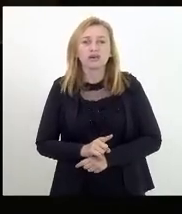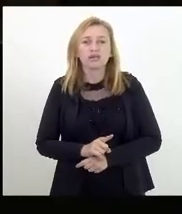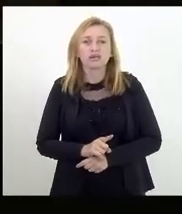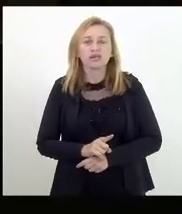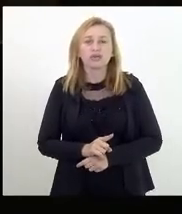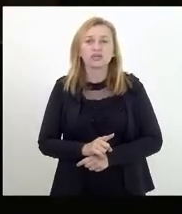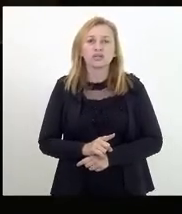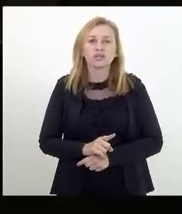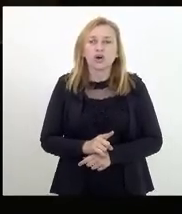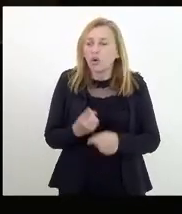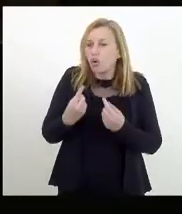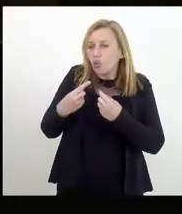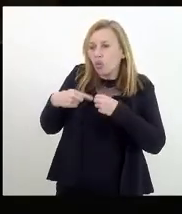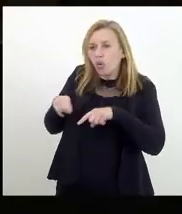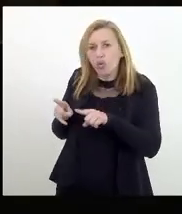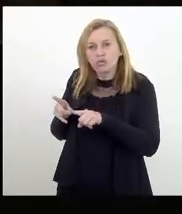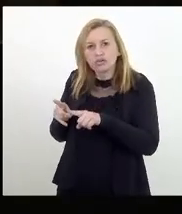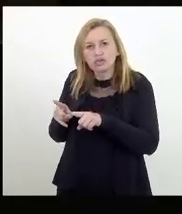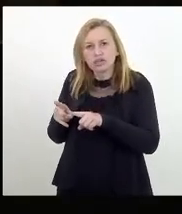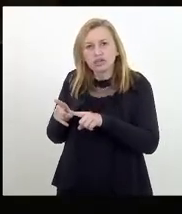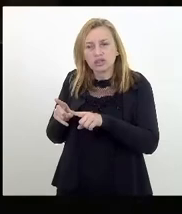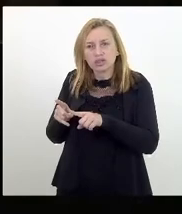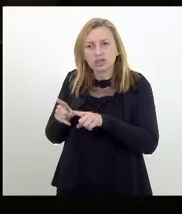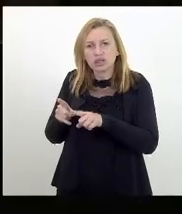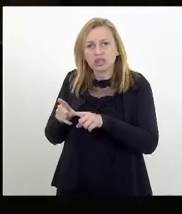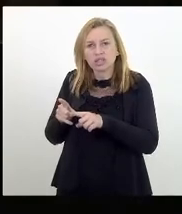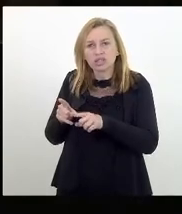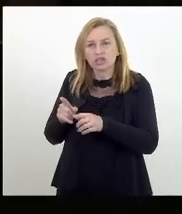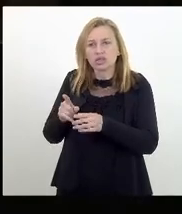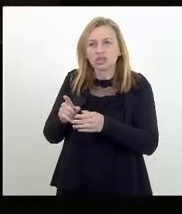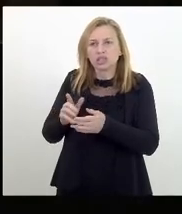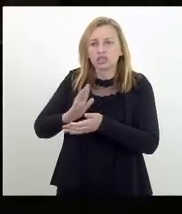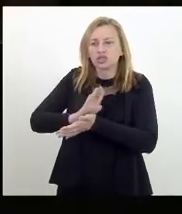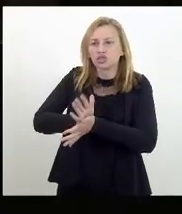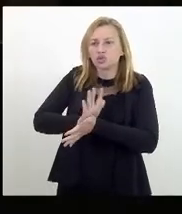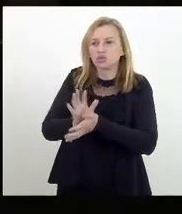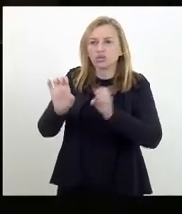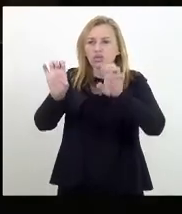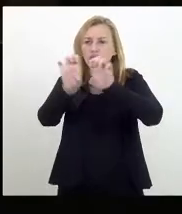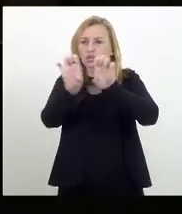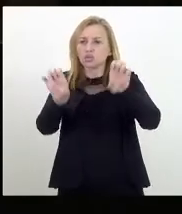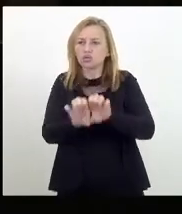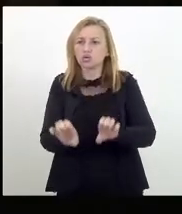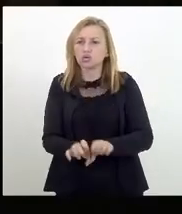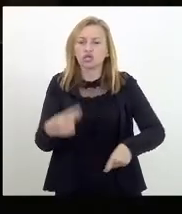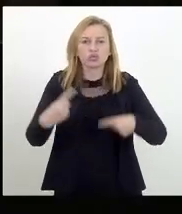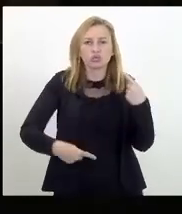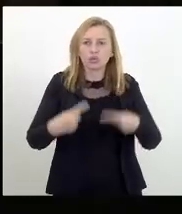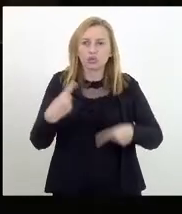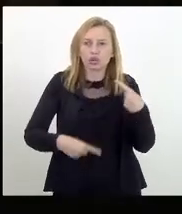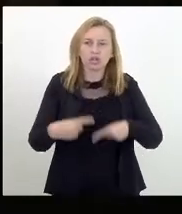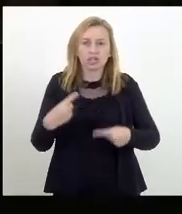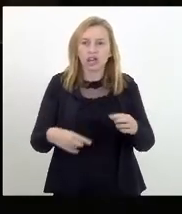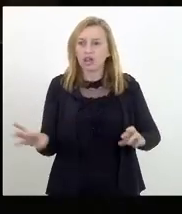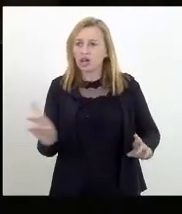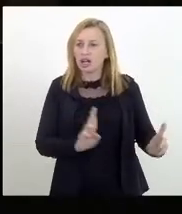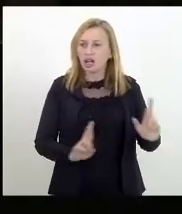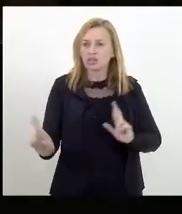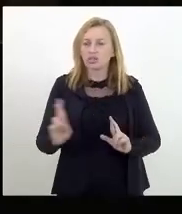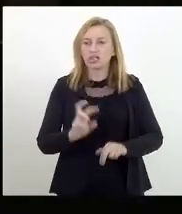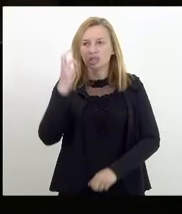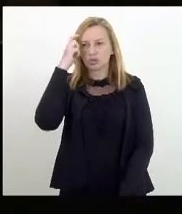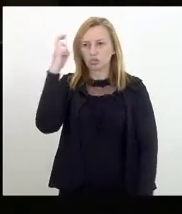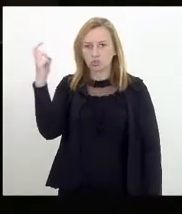ataques e desmonta as políticas e estruturas relacionadas à cultura